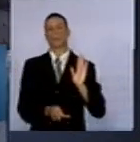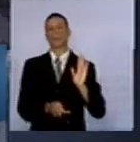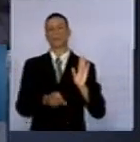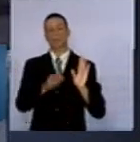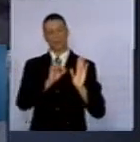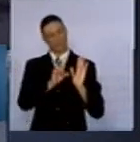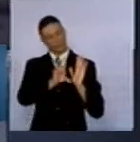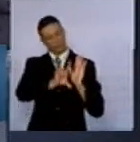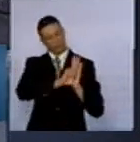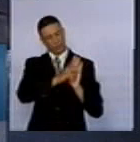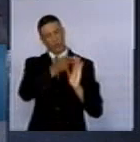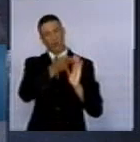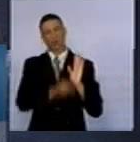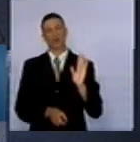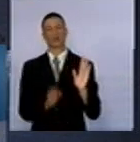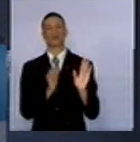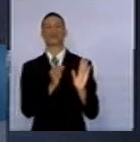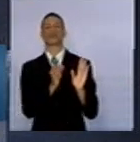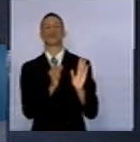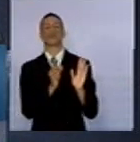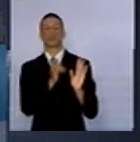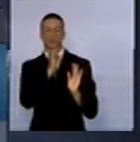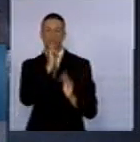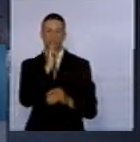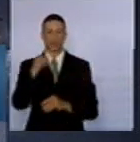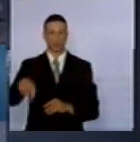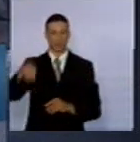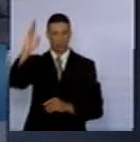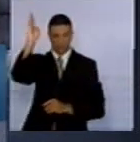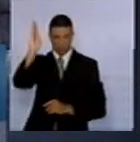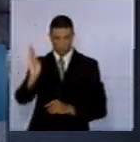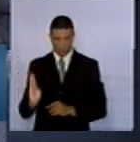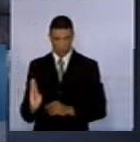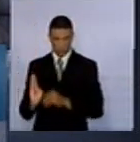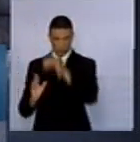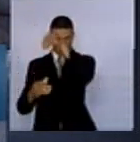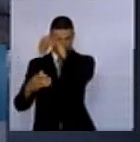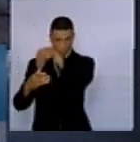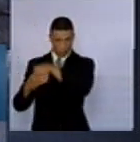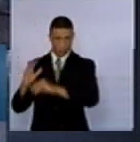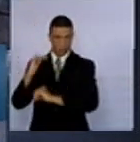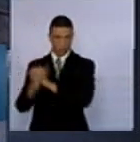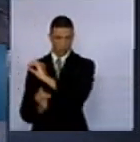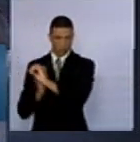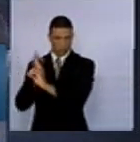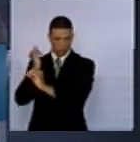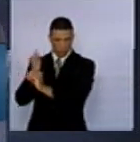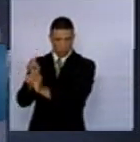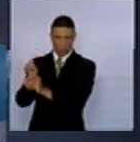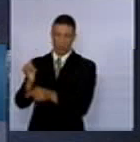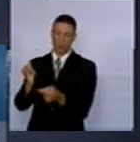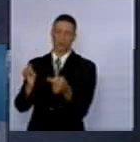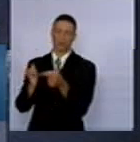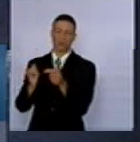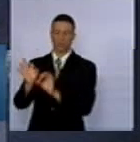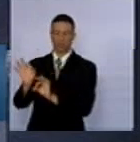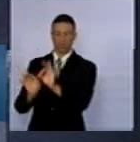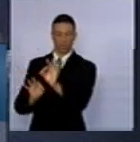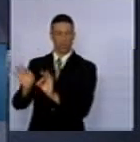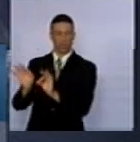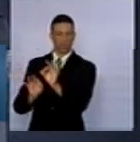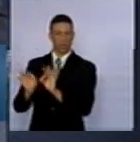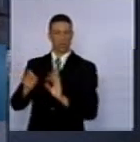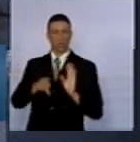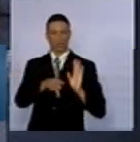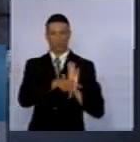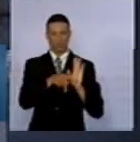não é mais projeto de ler a que se atentar aqui no Brasil a internet senhor presidente ela é regulamentada por